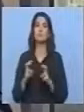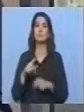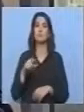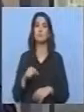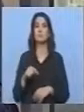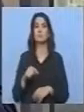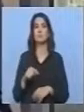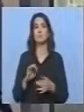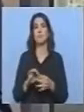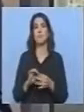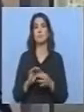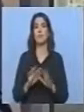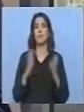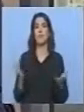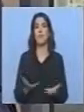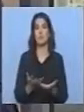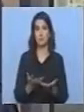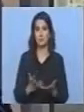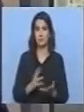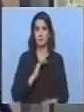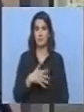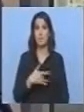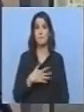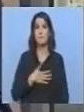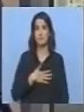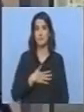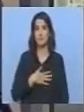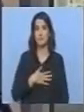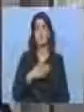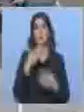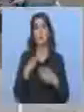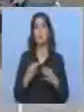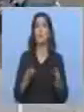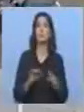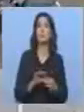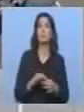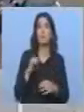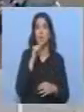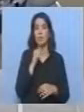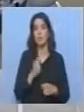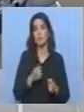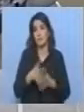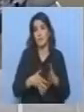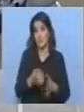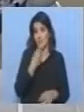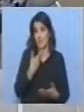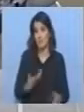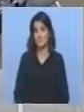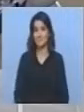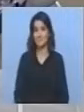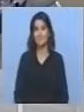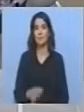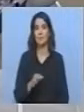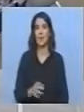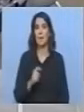comunicação e relação com o mundo empresarial, que naturalmente está relacionado geralmente com a indústria farmacêutica. Pedro Barbas Homem.